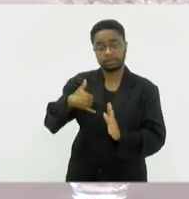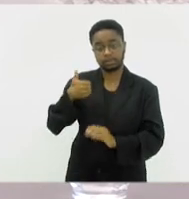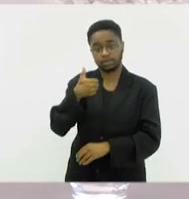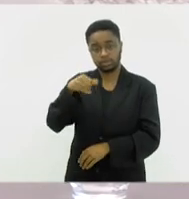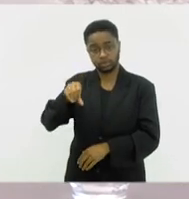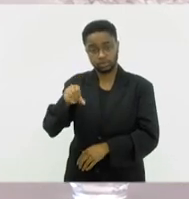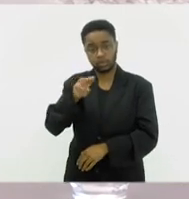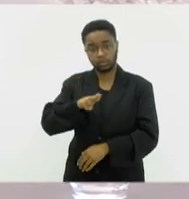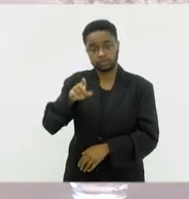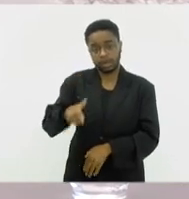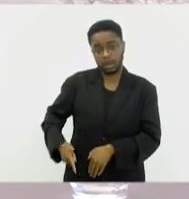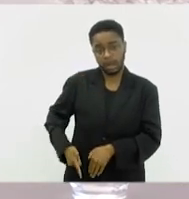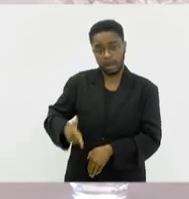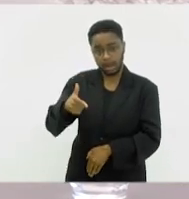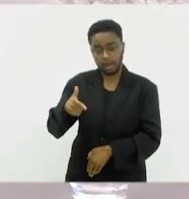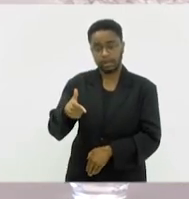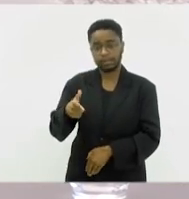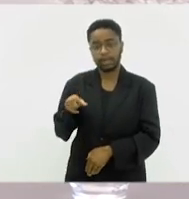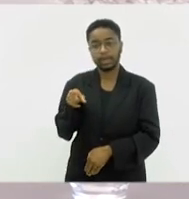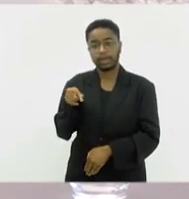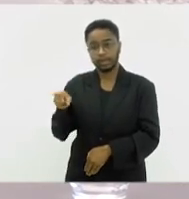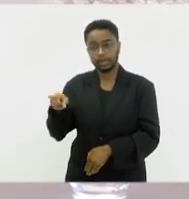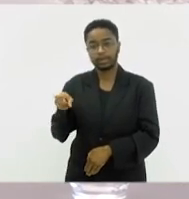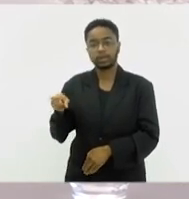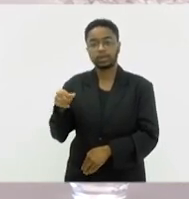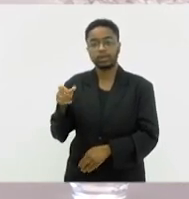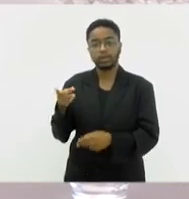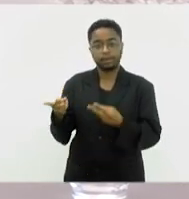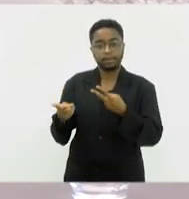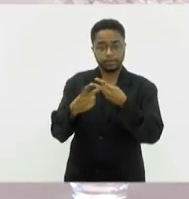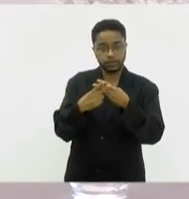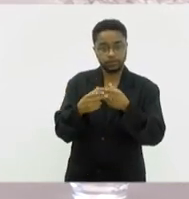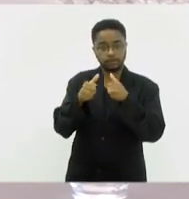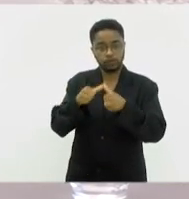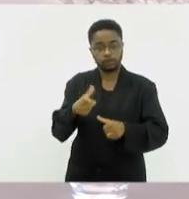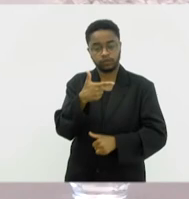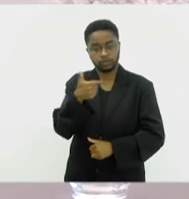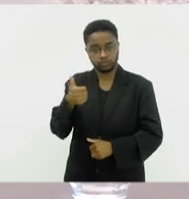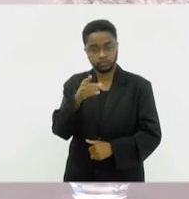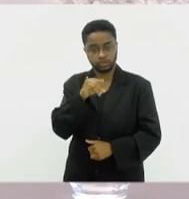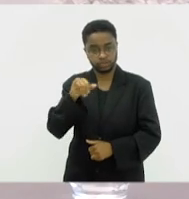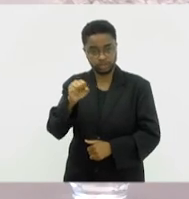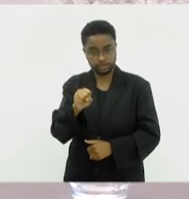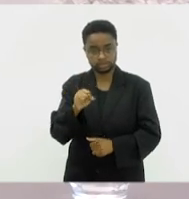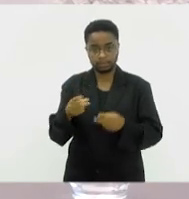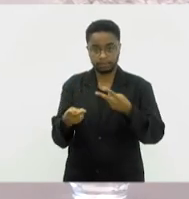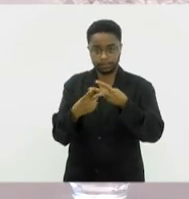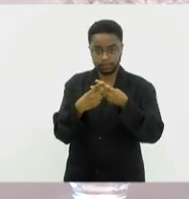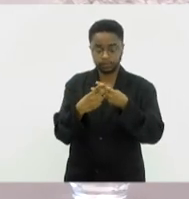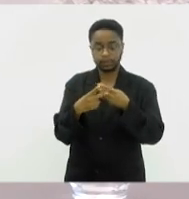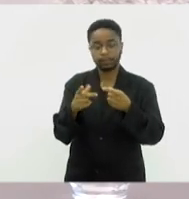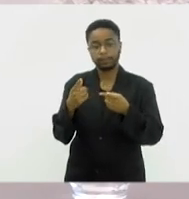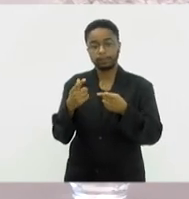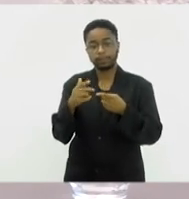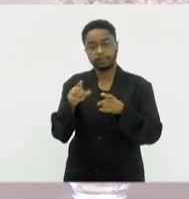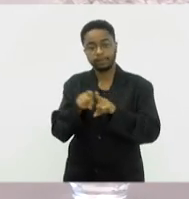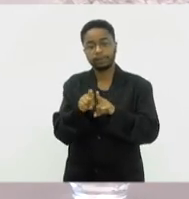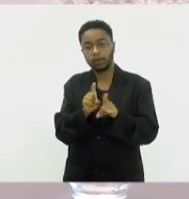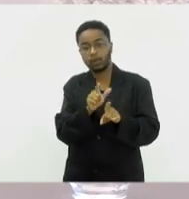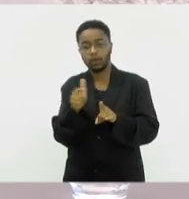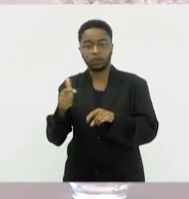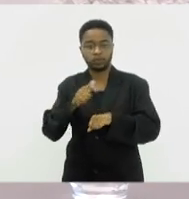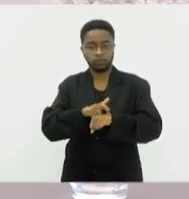arma ilícita na mão, Erivelton chegou a ser preso, ficou 21 dias no cárcere por esse outro episódio, da